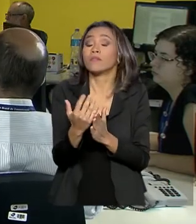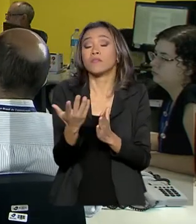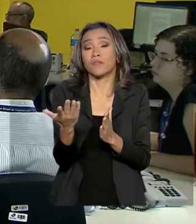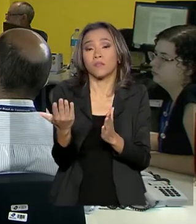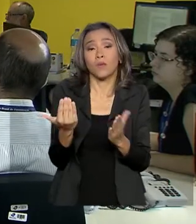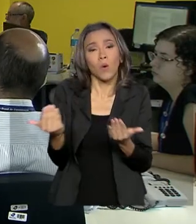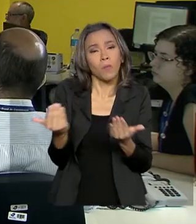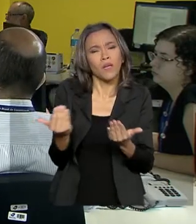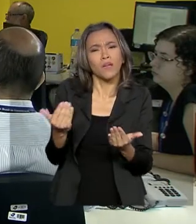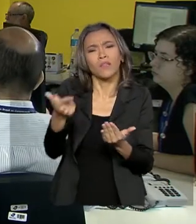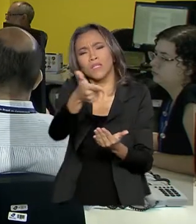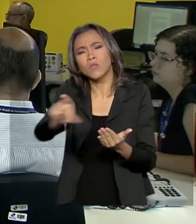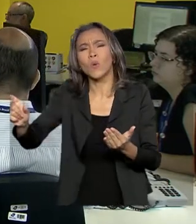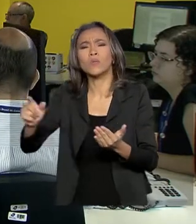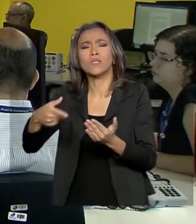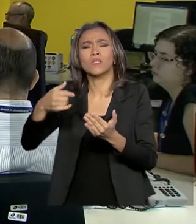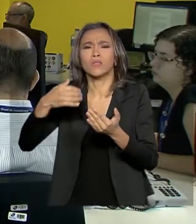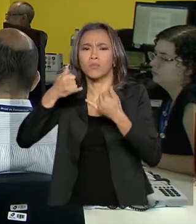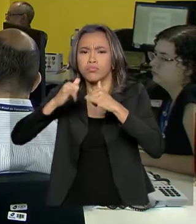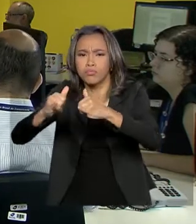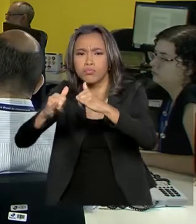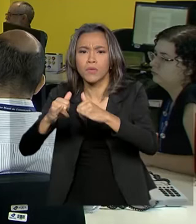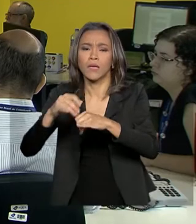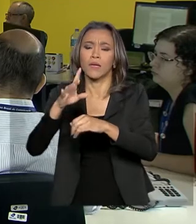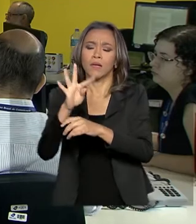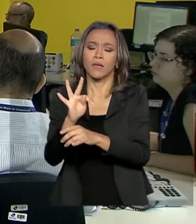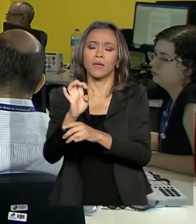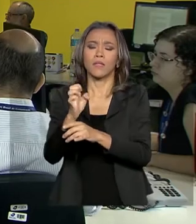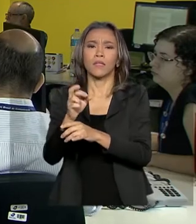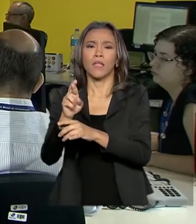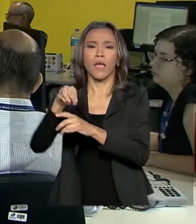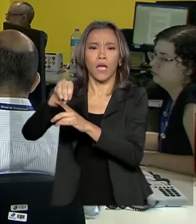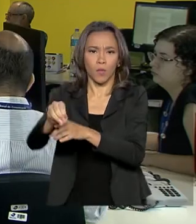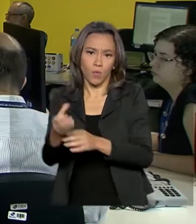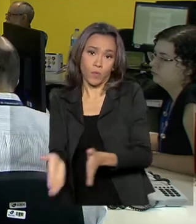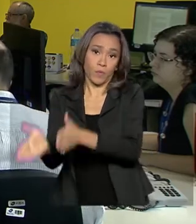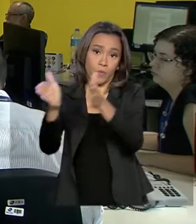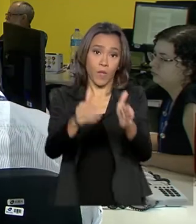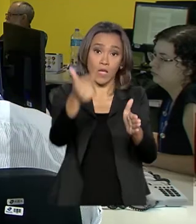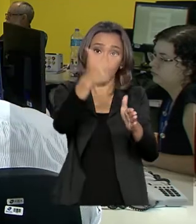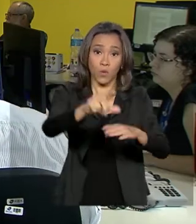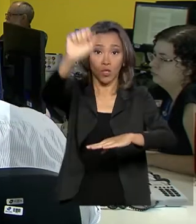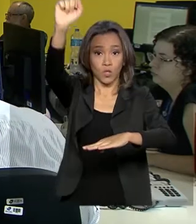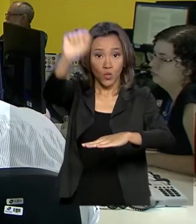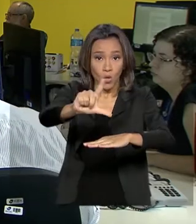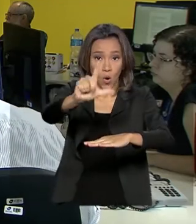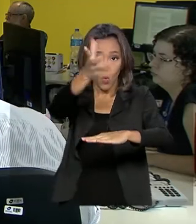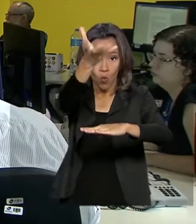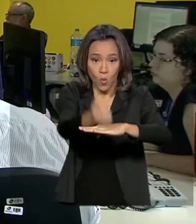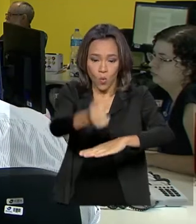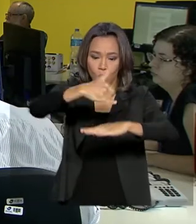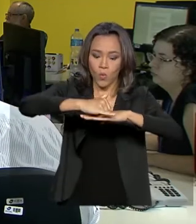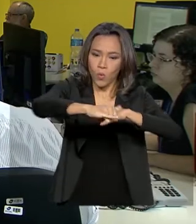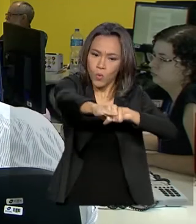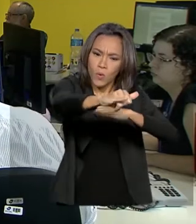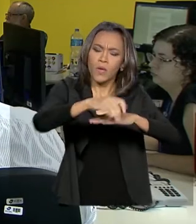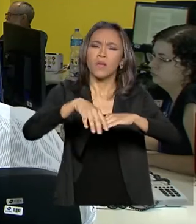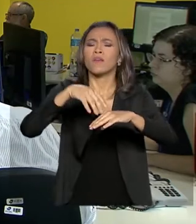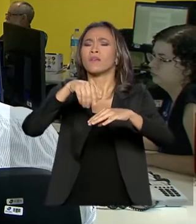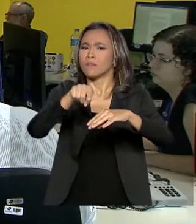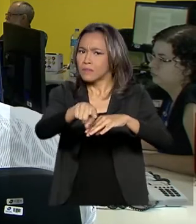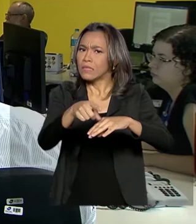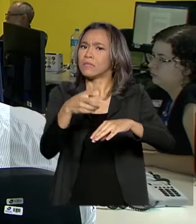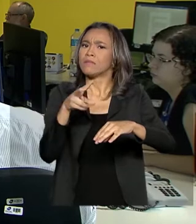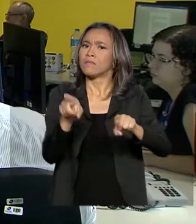usinas termoelétricas. Merecem atenção também as usinas solares de grande porte, que agregaram 551 megawatts à